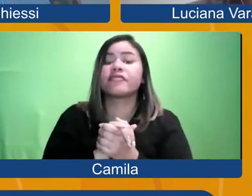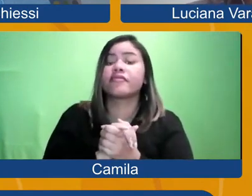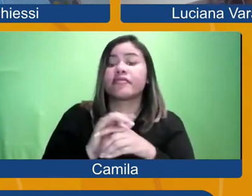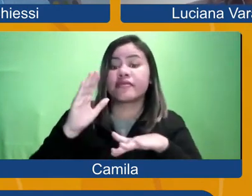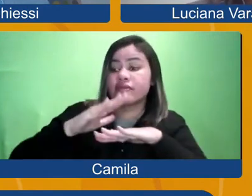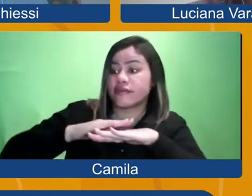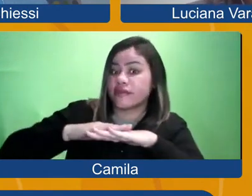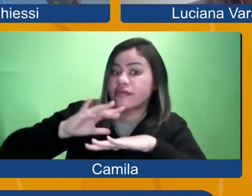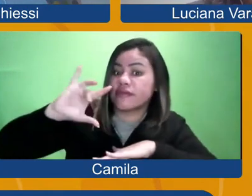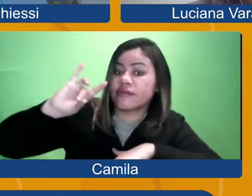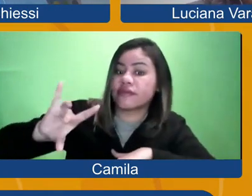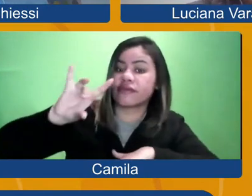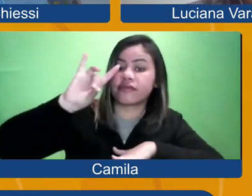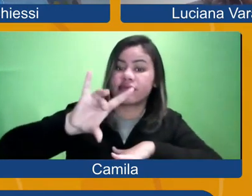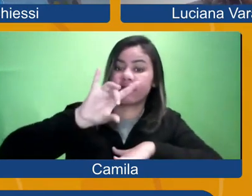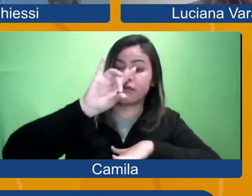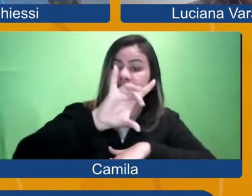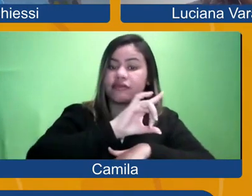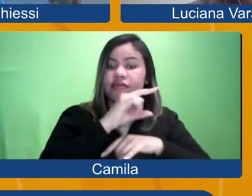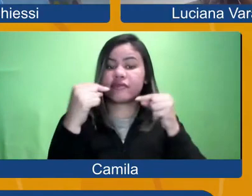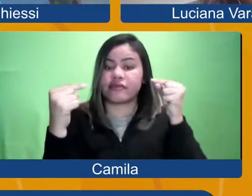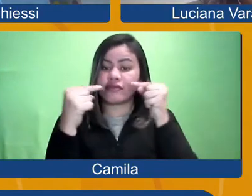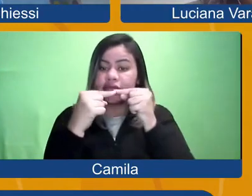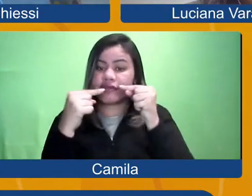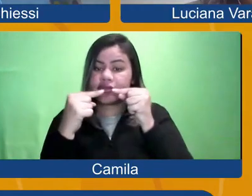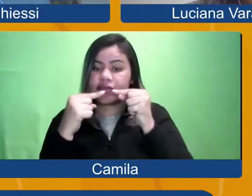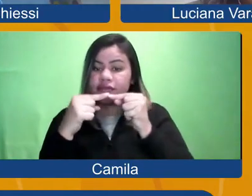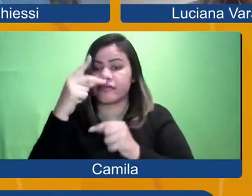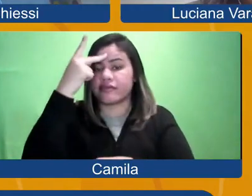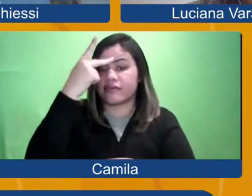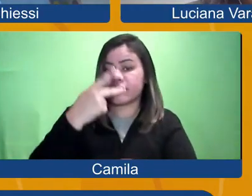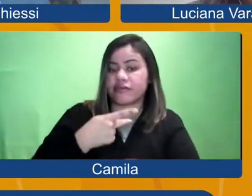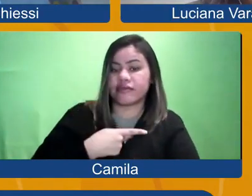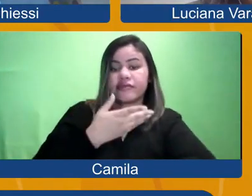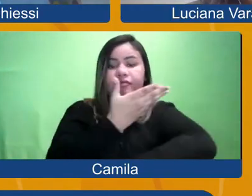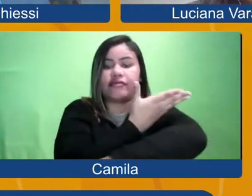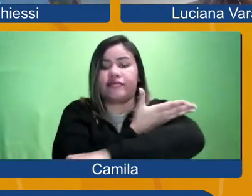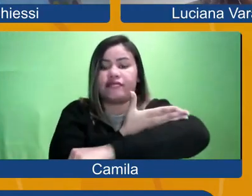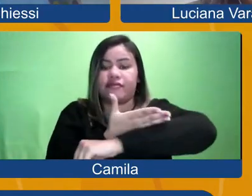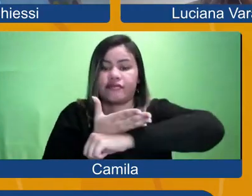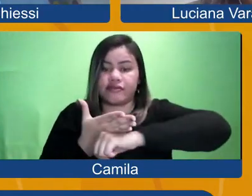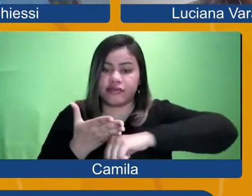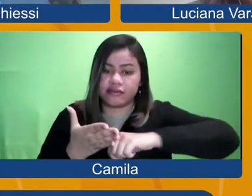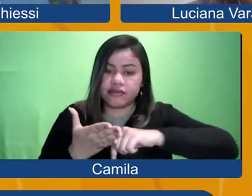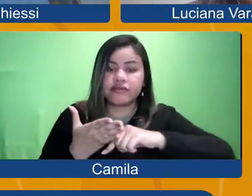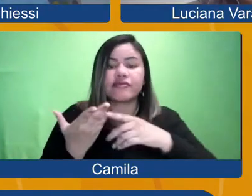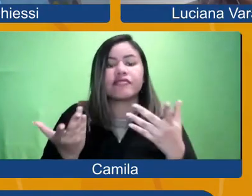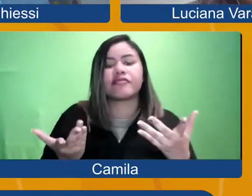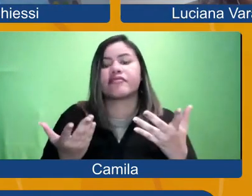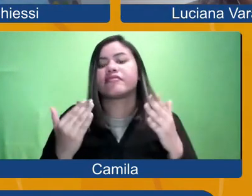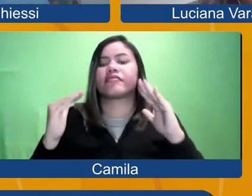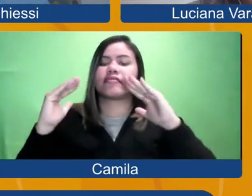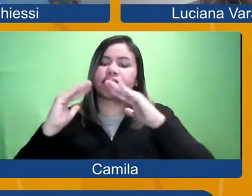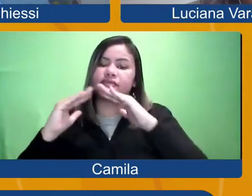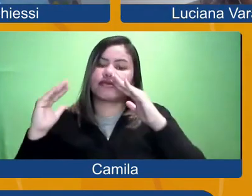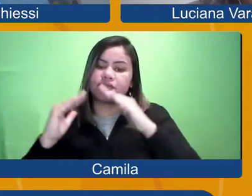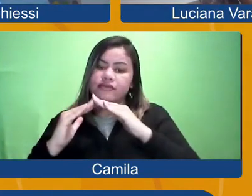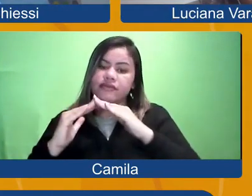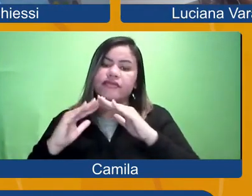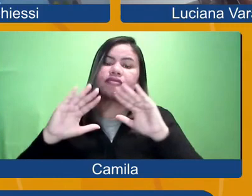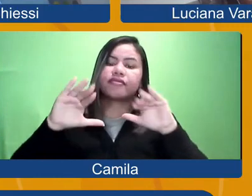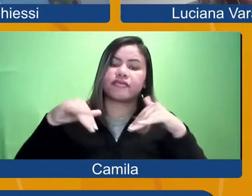no âmbito aí dos seus hábitos, né, do seu local de moradia, da sua